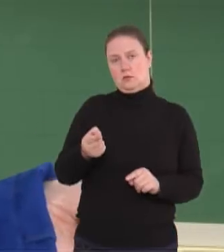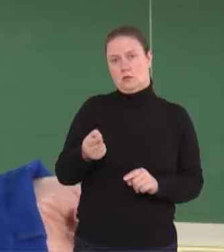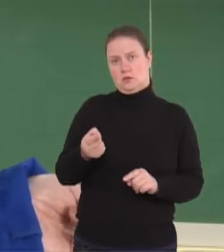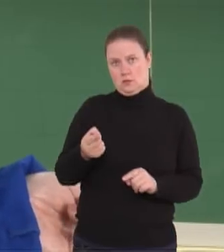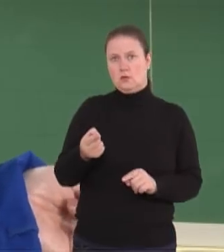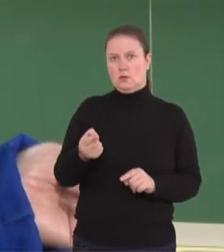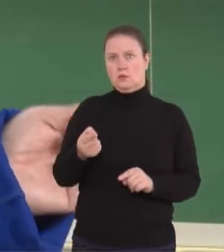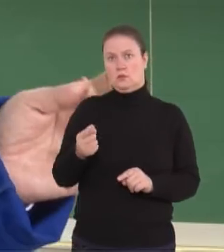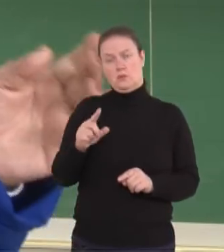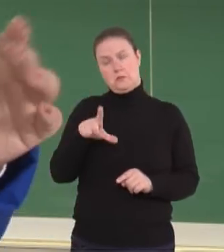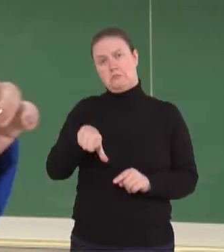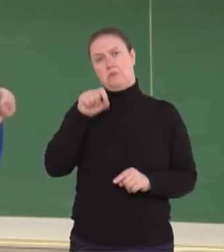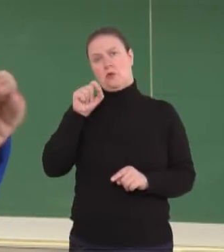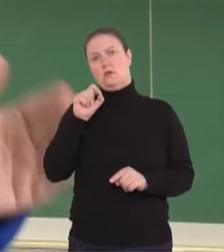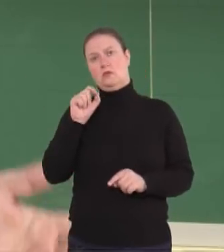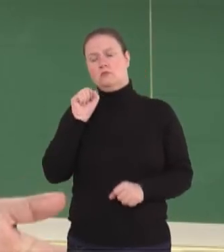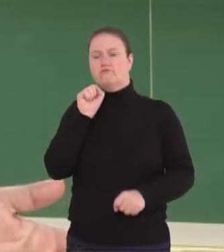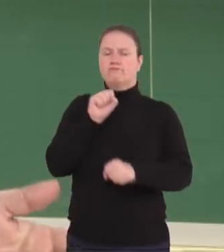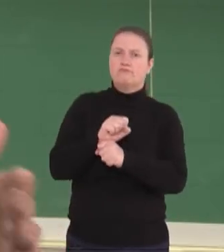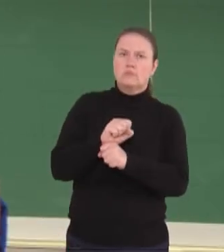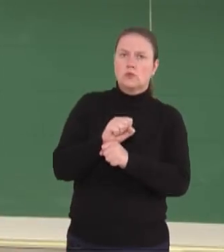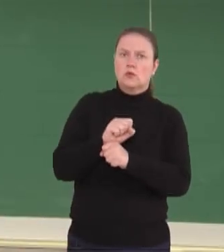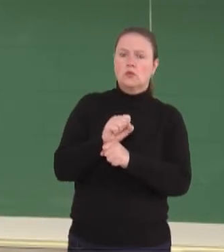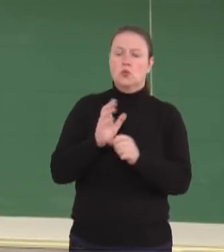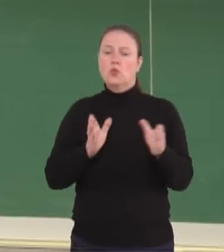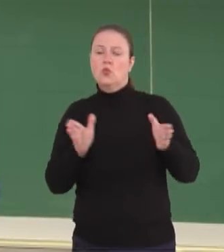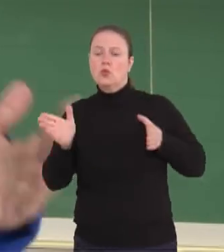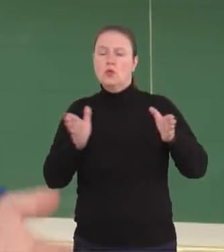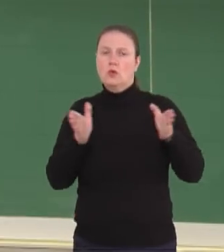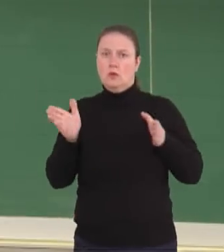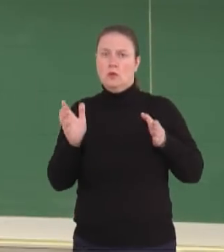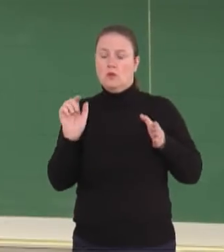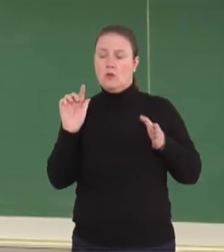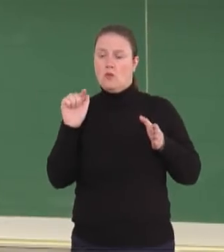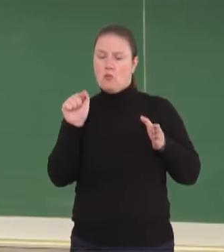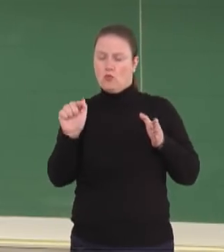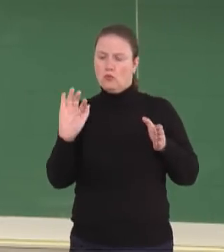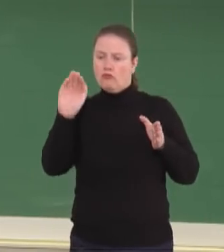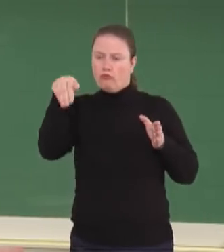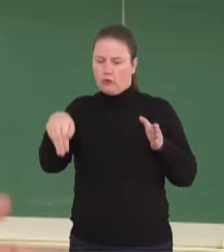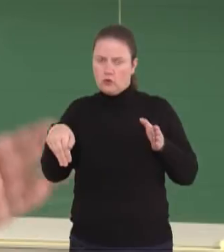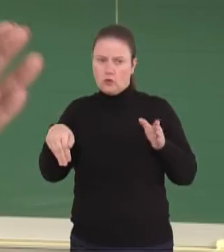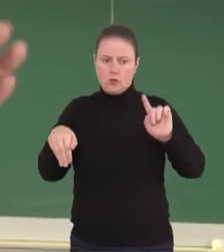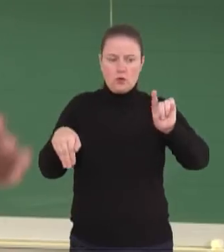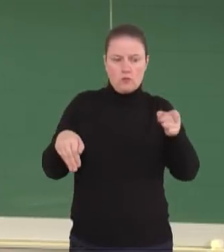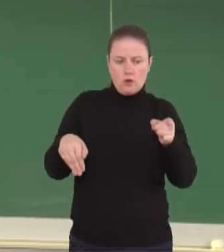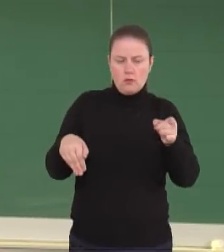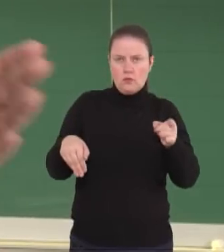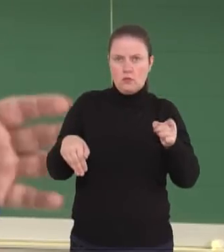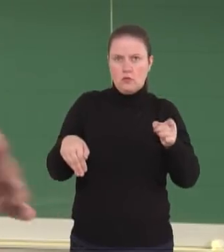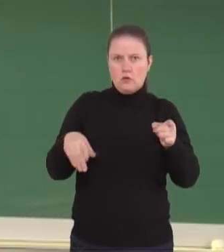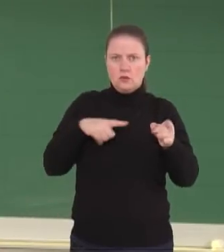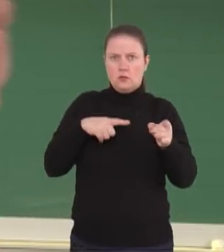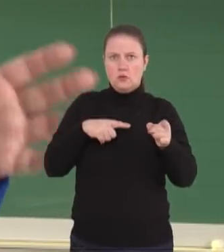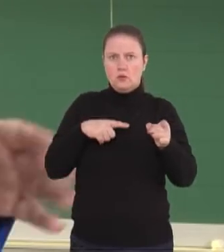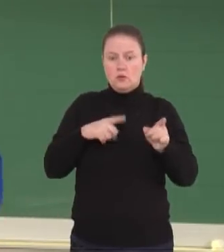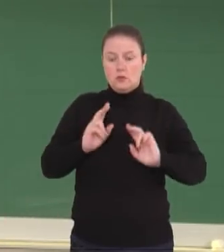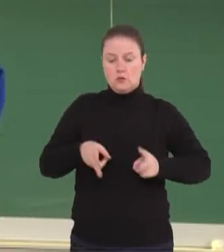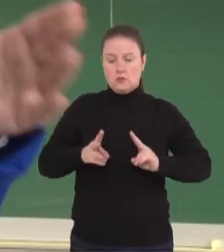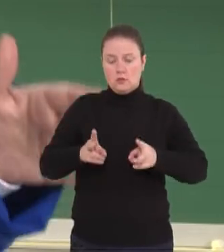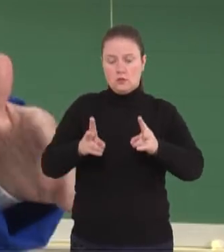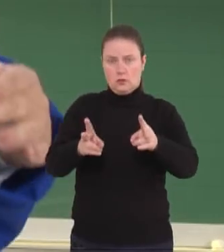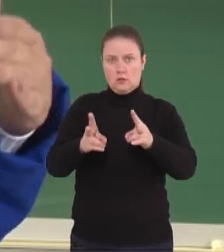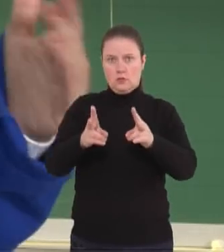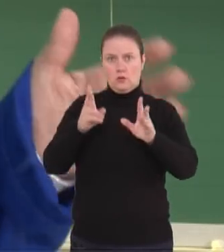ponto e a vírgula ela é uma pausa intermediária entre o ponto final e a vírgula. Por quê? Porque vai dar sequência a uma sucessão